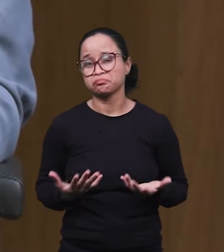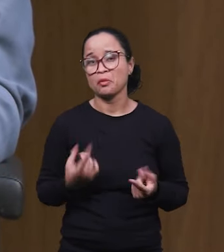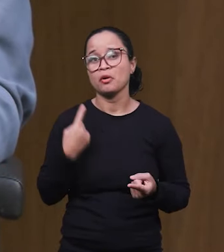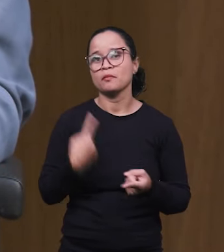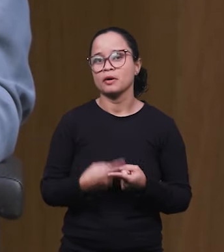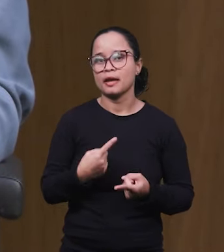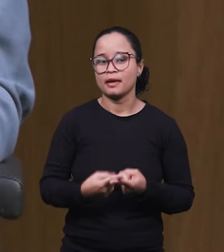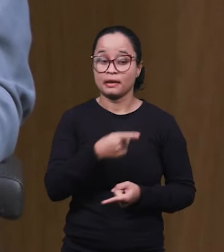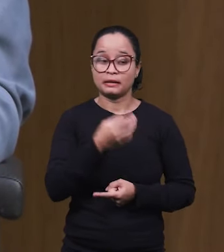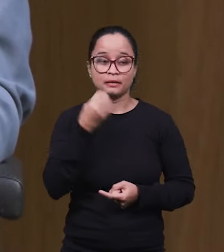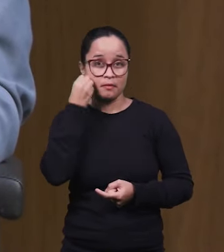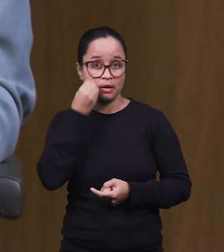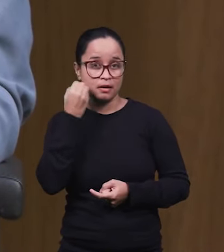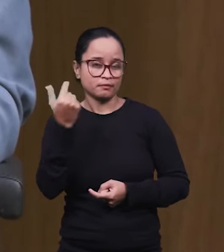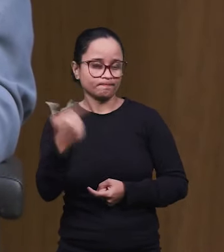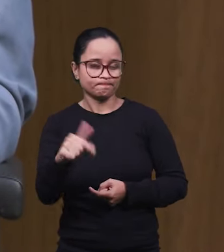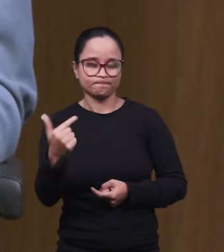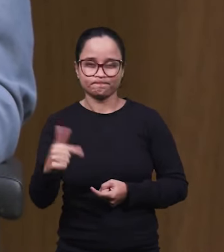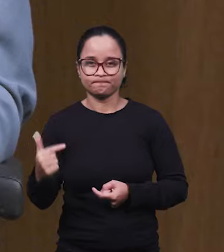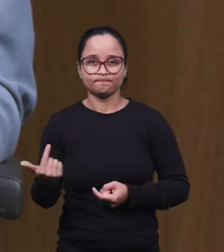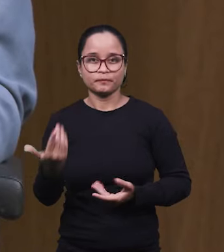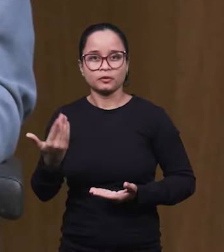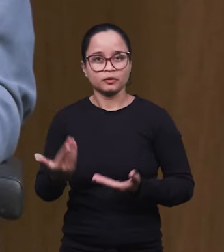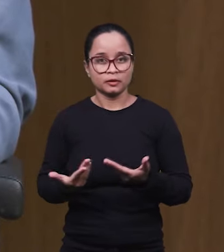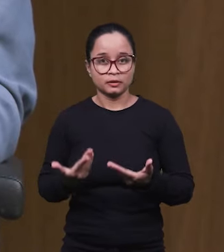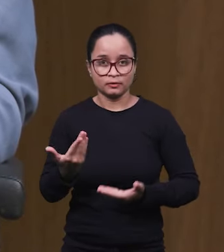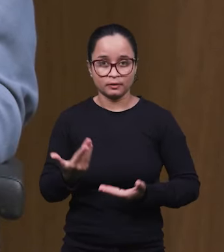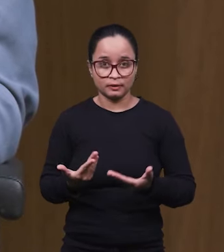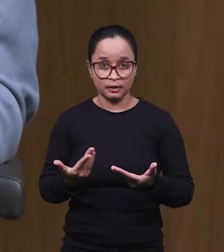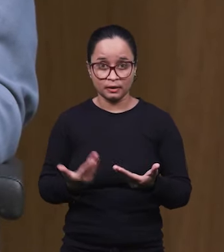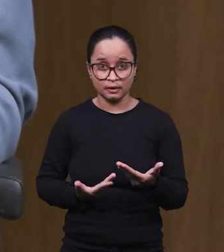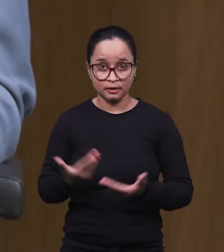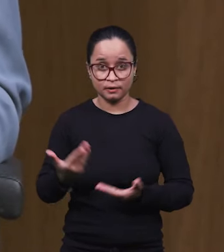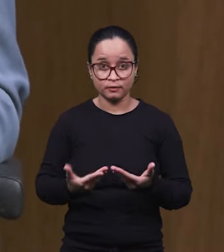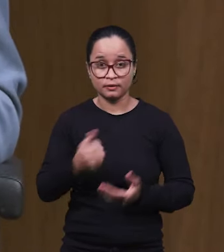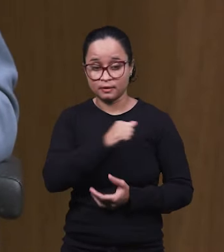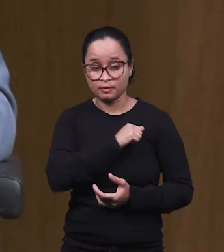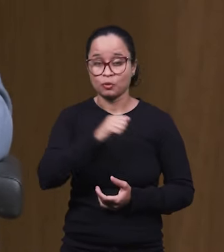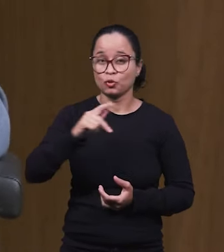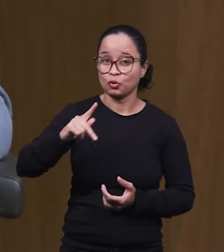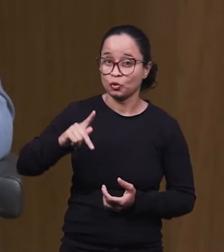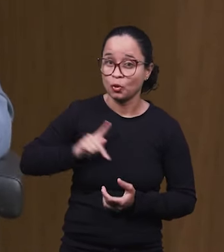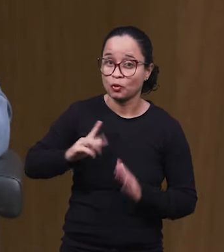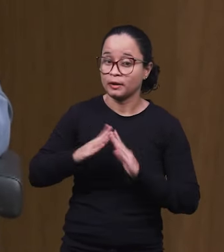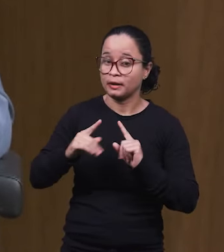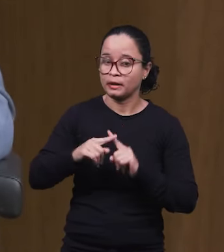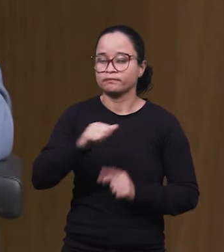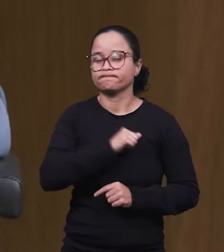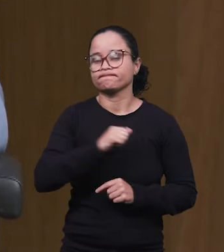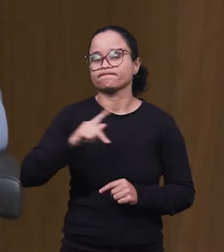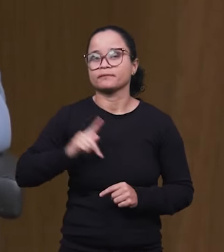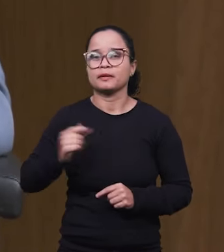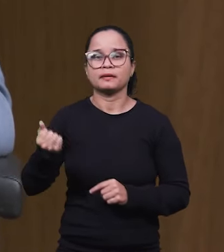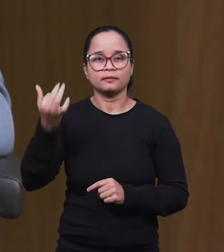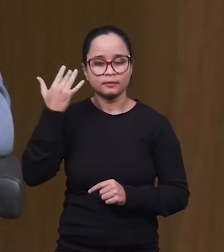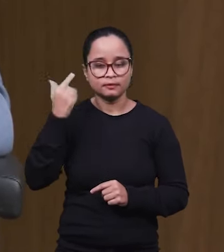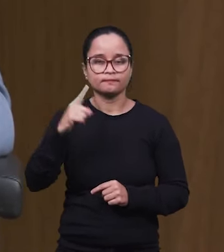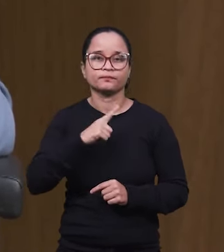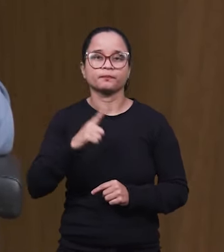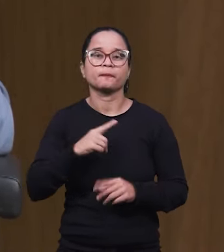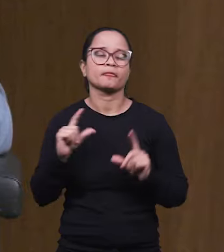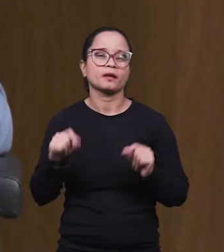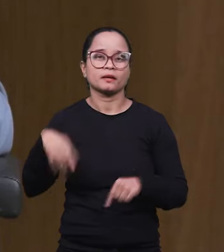a experiência que a igreja apostólica tinha. Então, o que a igreja apostólica tinha? Ela tinha a